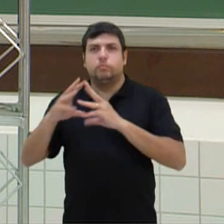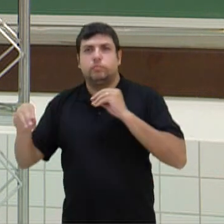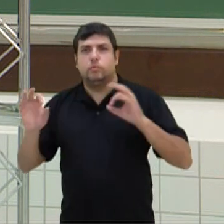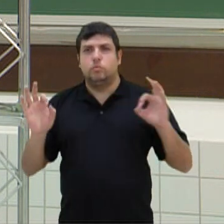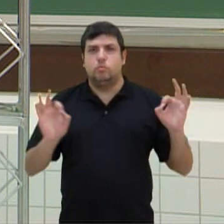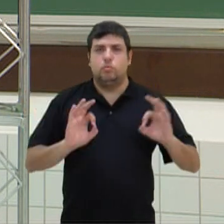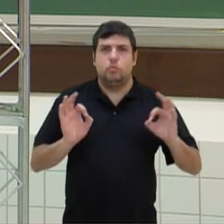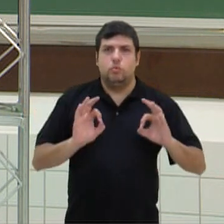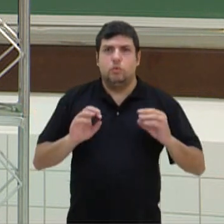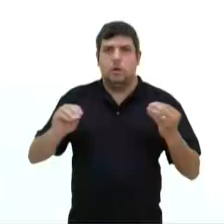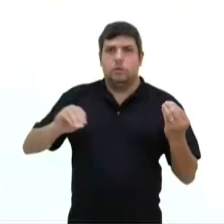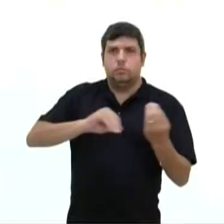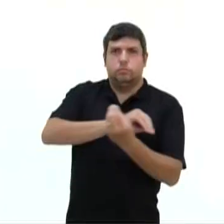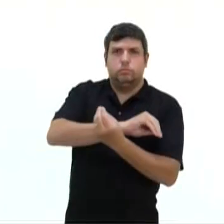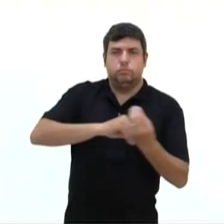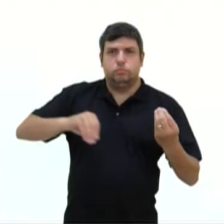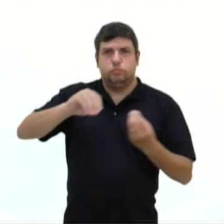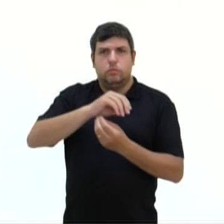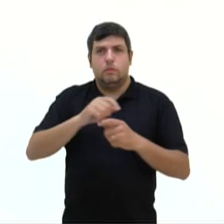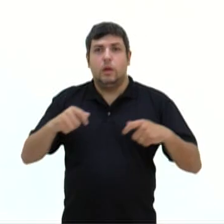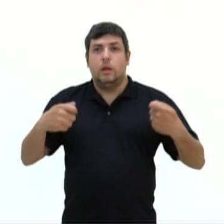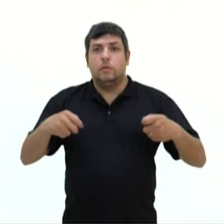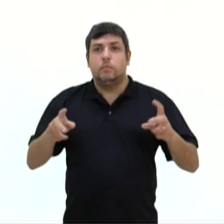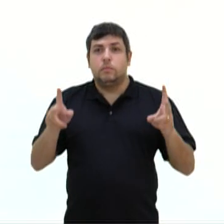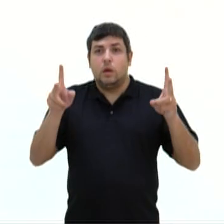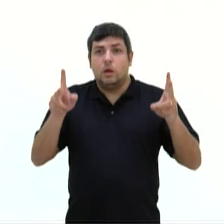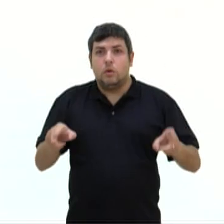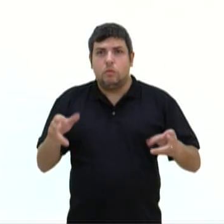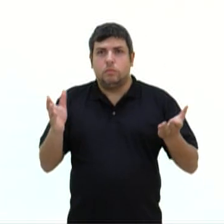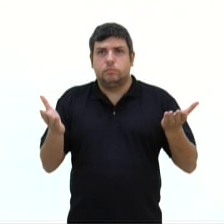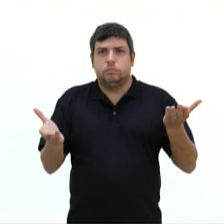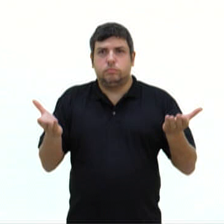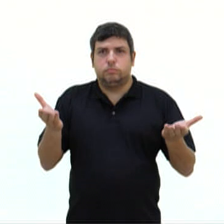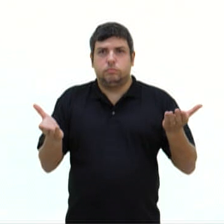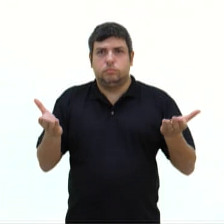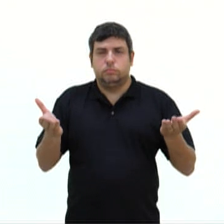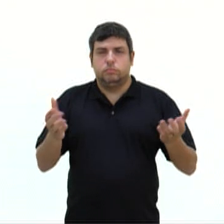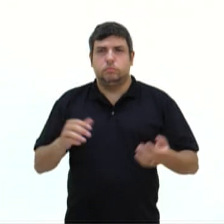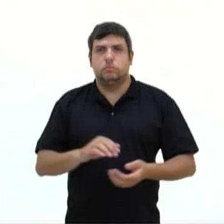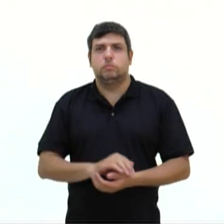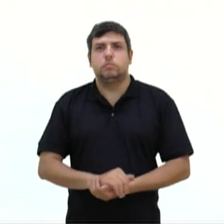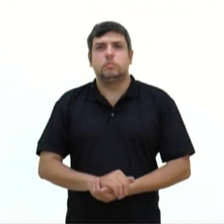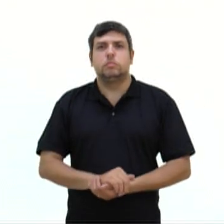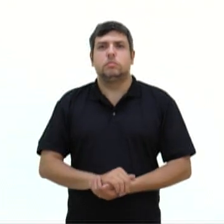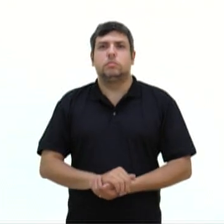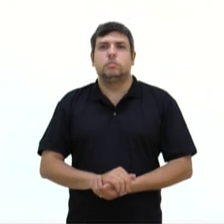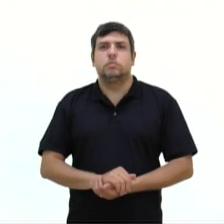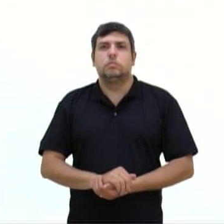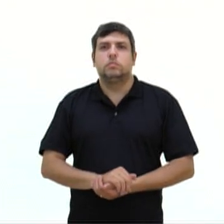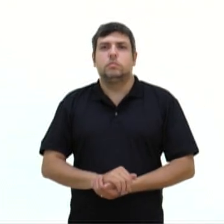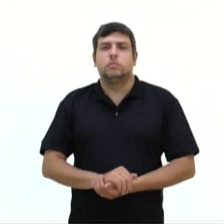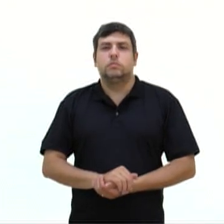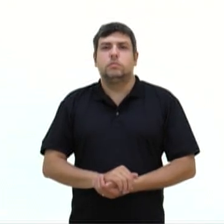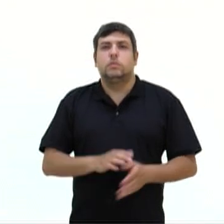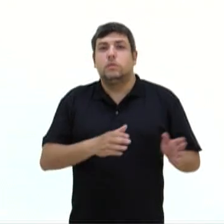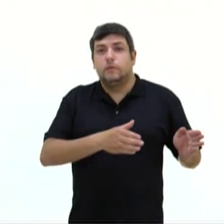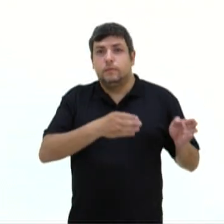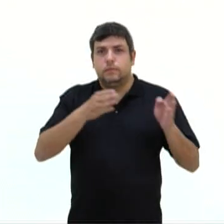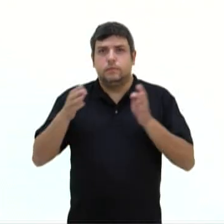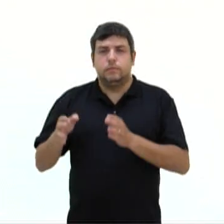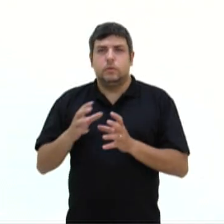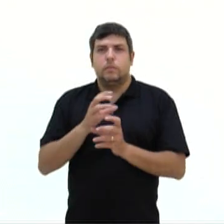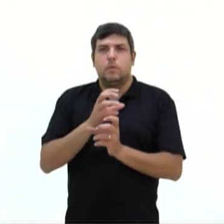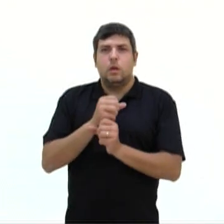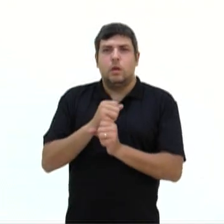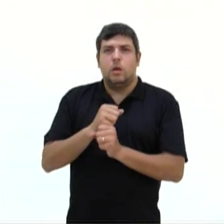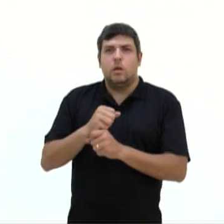transforma aqui. E a gente tem que estar com as mesmas quantidades dos dois lados da equação. O próximo passo é calcular a massa